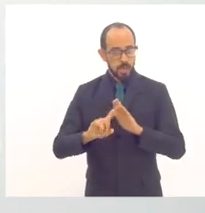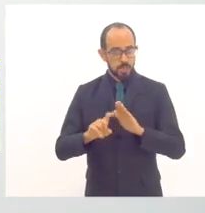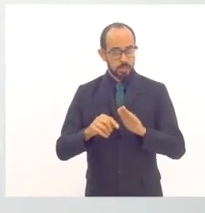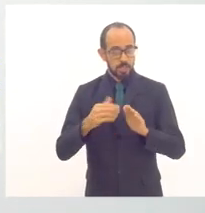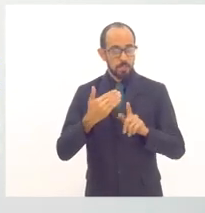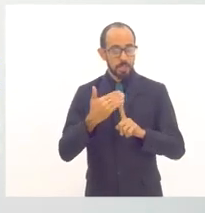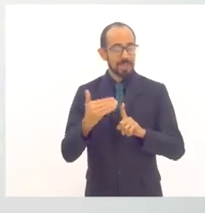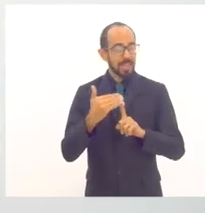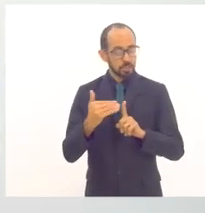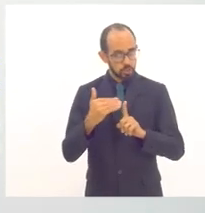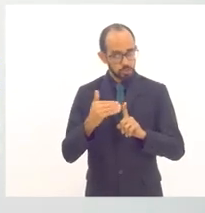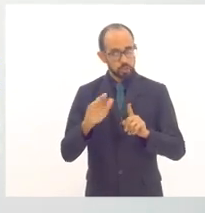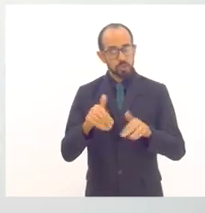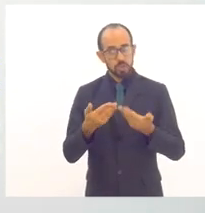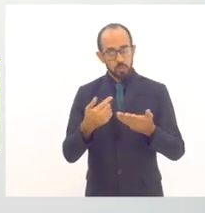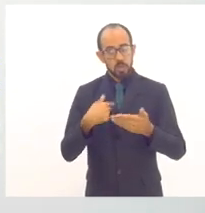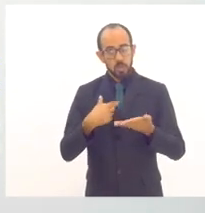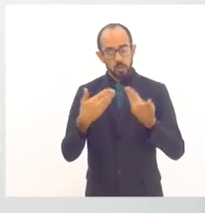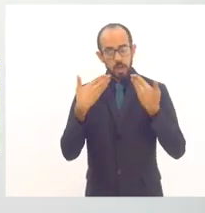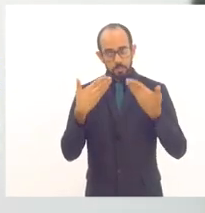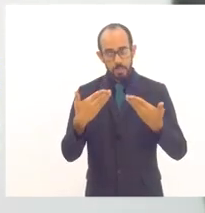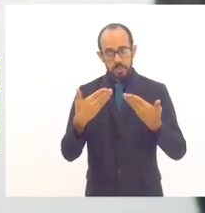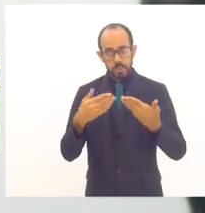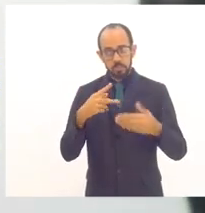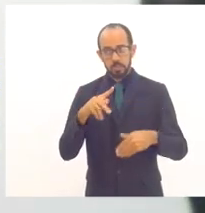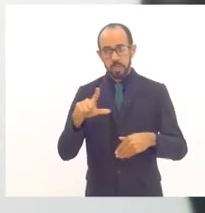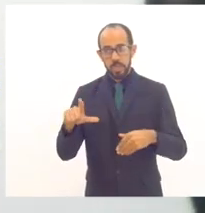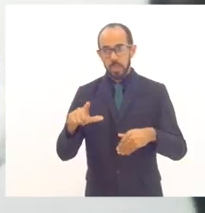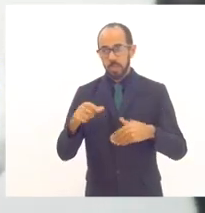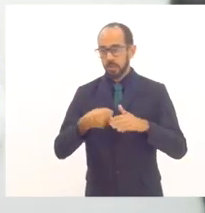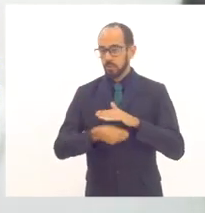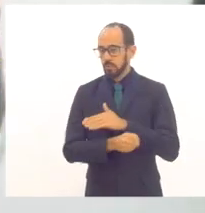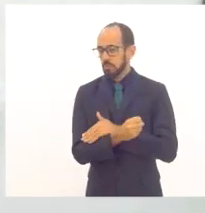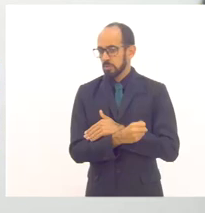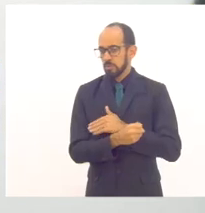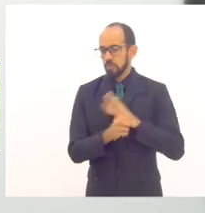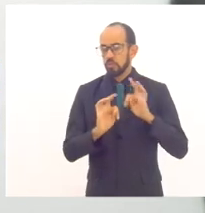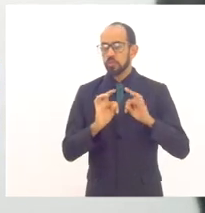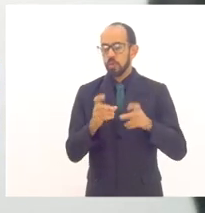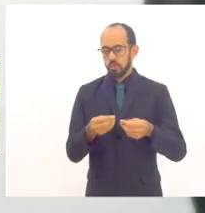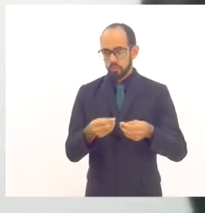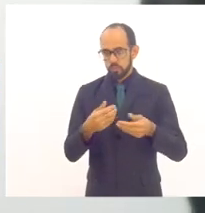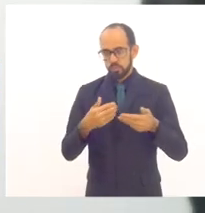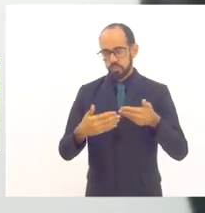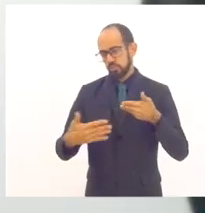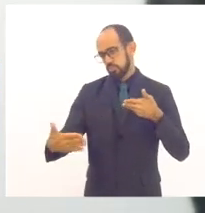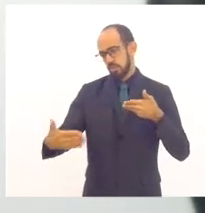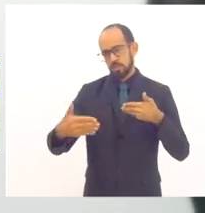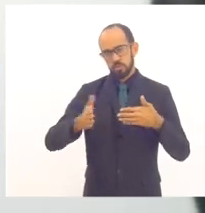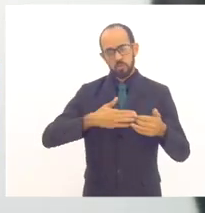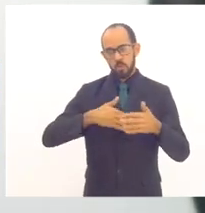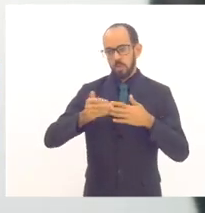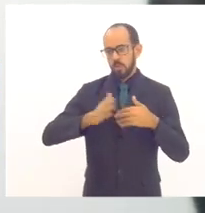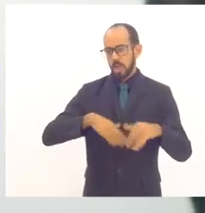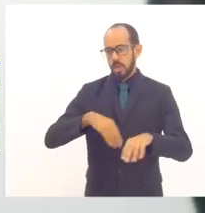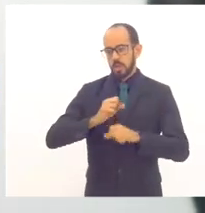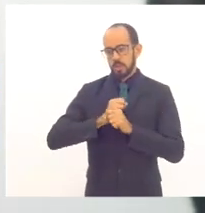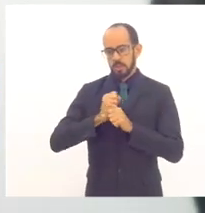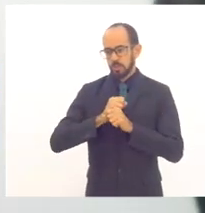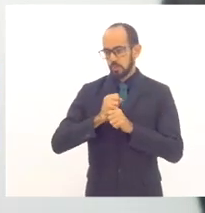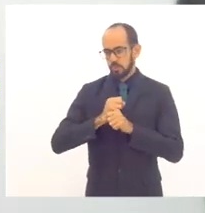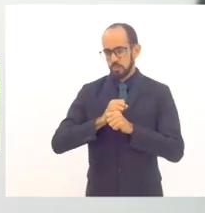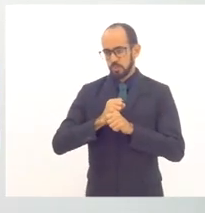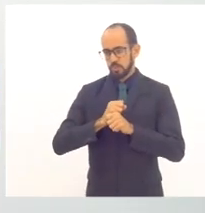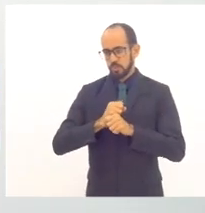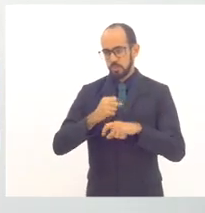que eu apresento projeto ao longo de todo o mandato, não, independente tá de ser ou não ser perfeito. Ano de eleição.